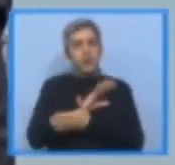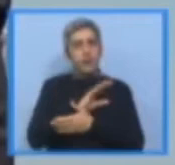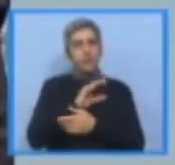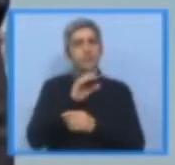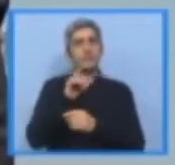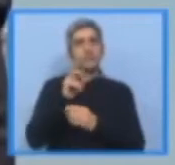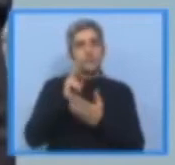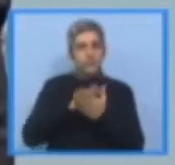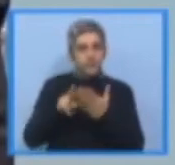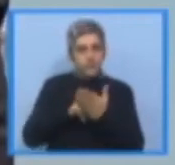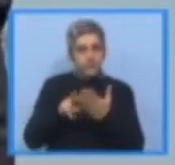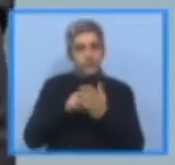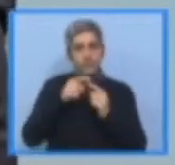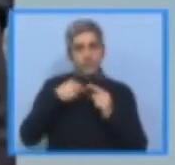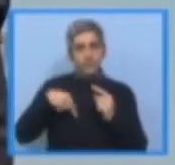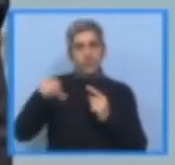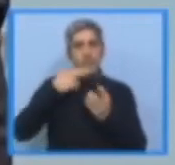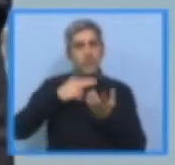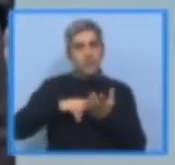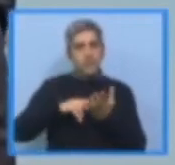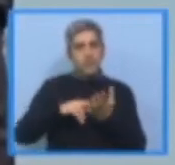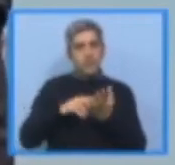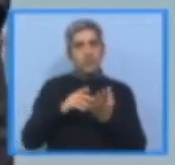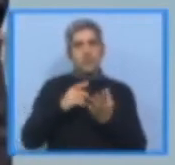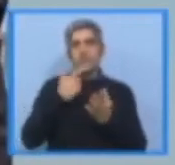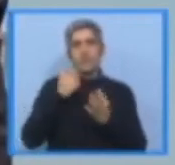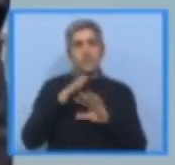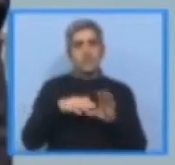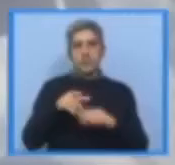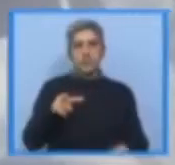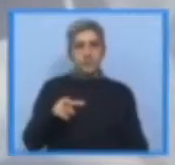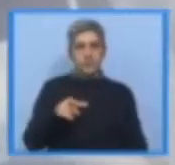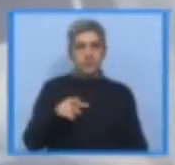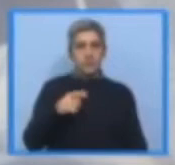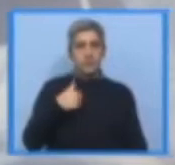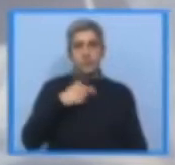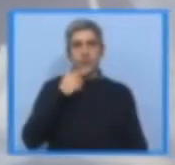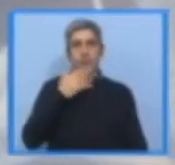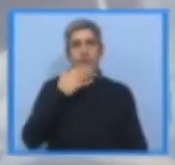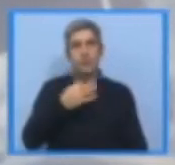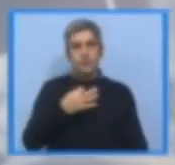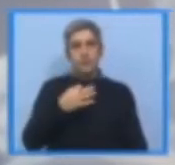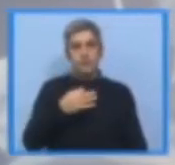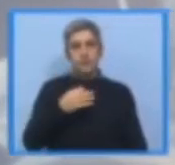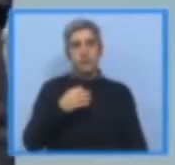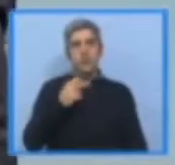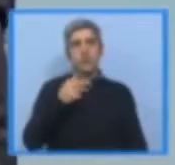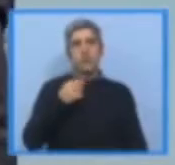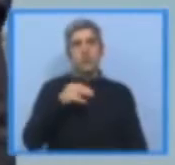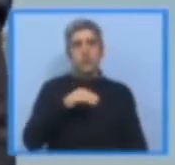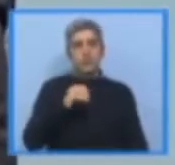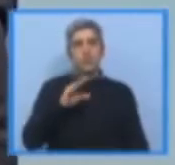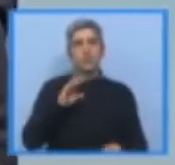como leitor intermediário da realidade. E nós não podemos fazer isso. Nós não podemos acreditar que o António, que